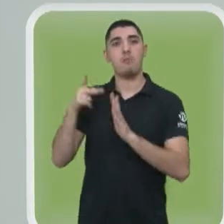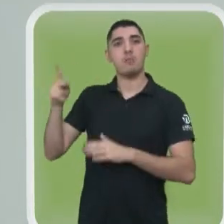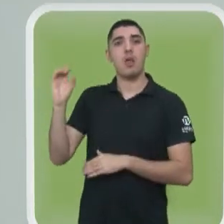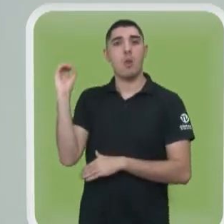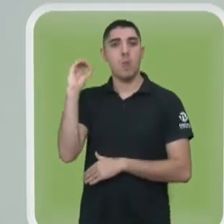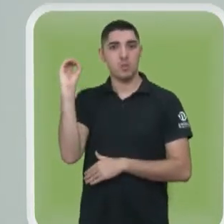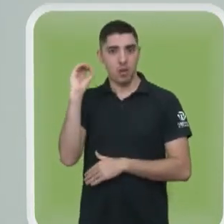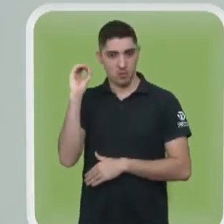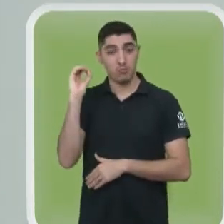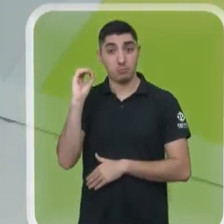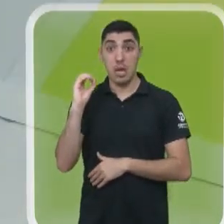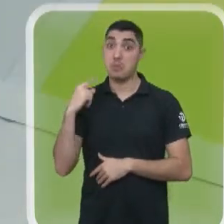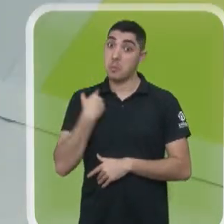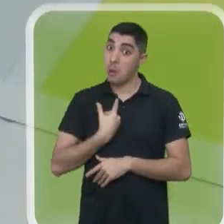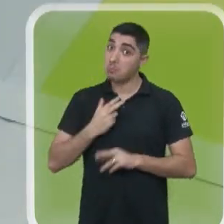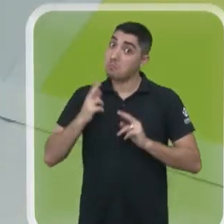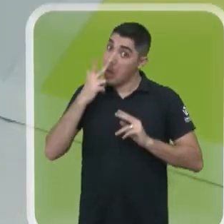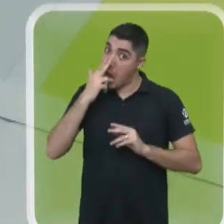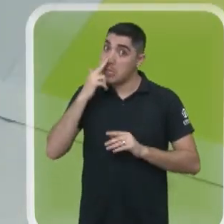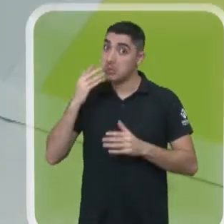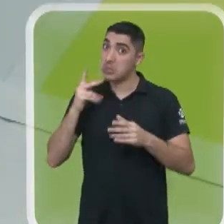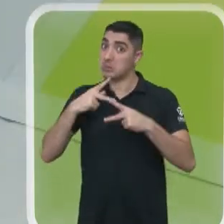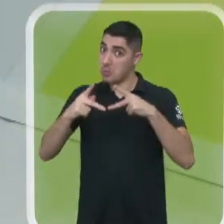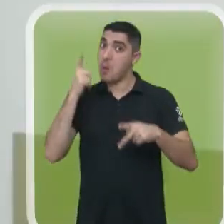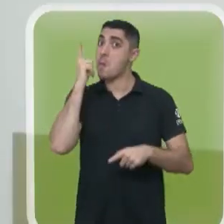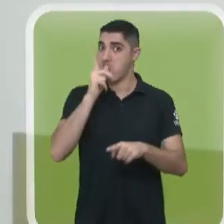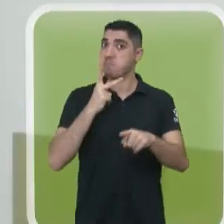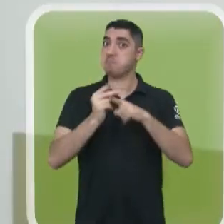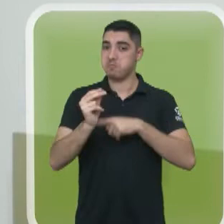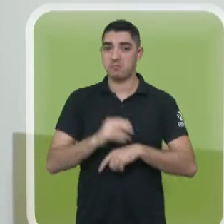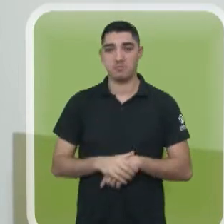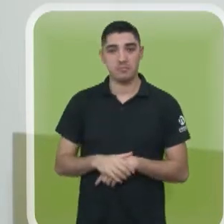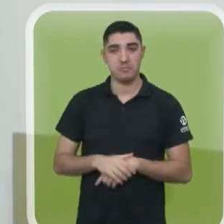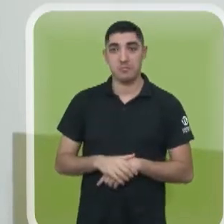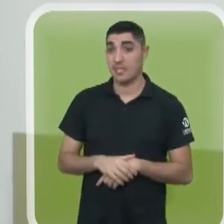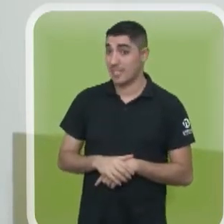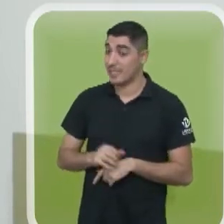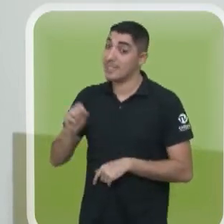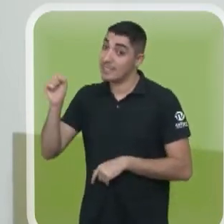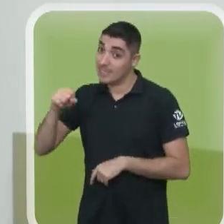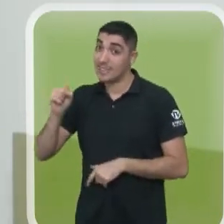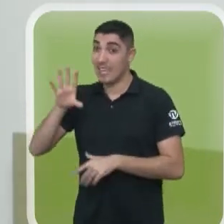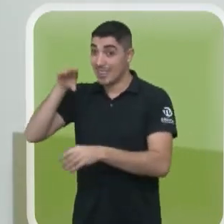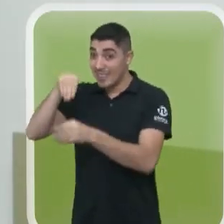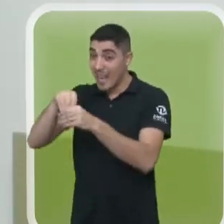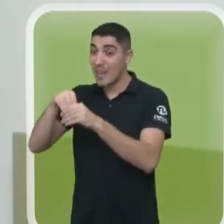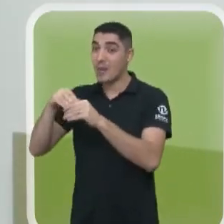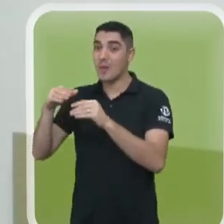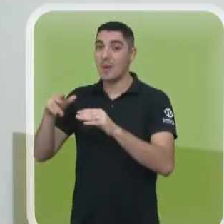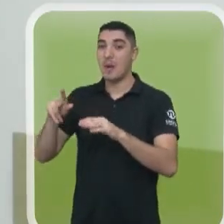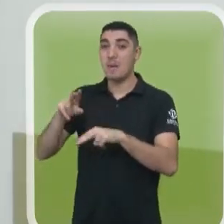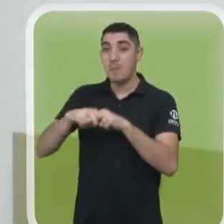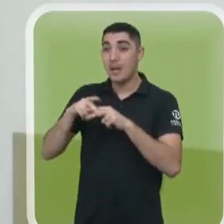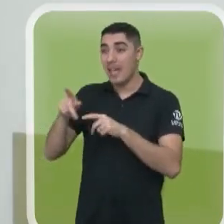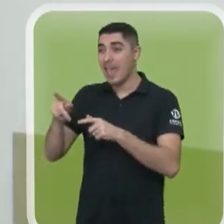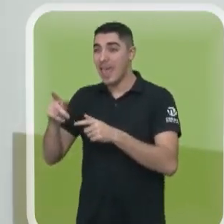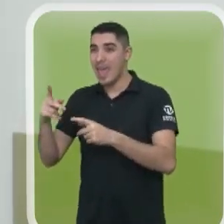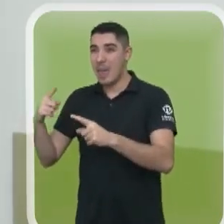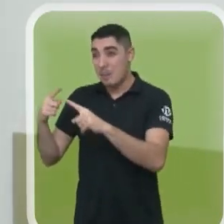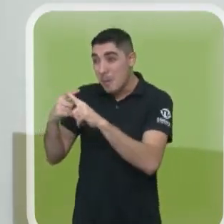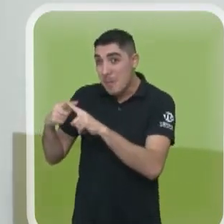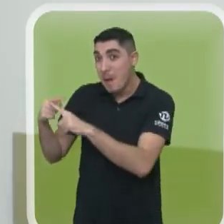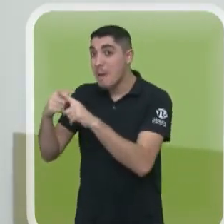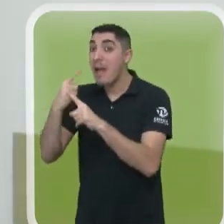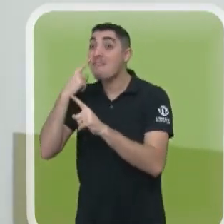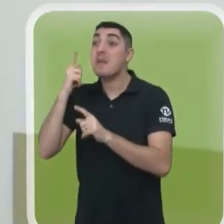a tendência é uma vitória do São José é e o jogo é jogado no mar e pescados né com os de com dinheiro pois é